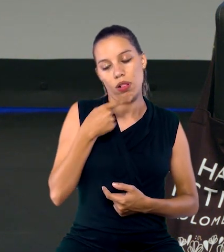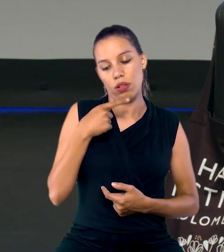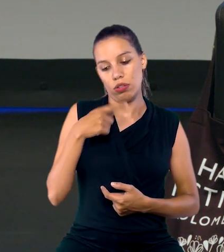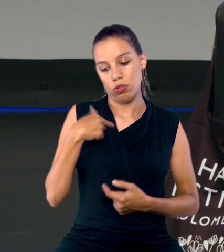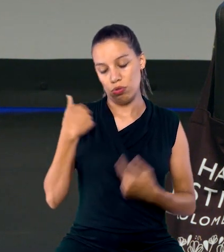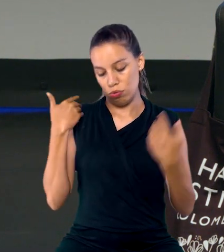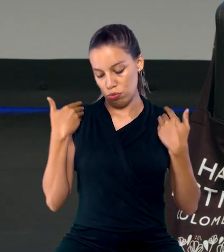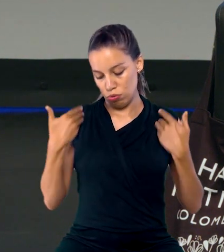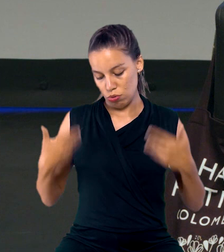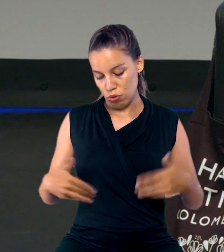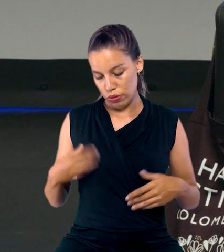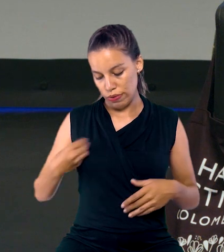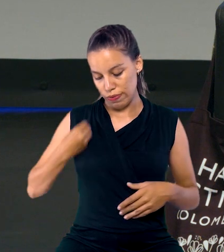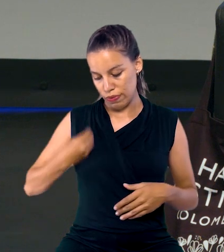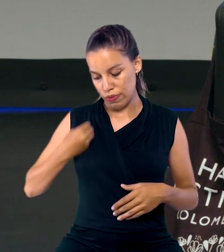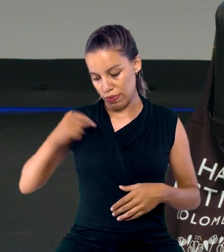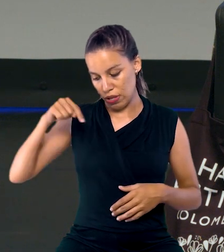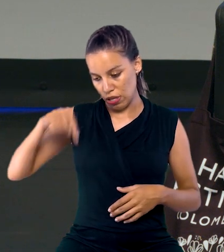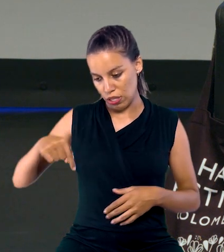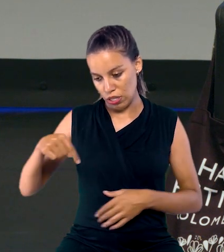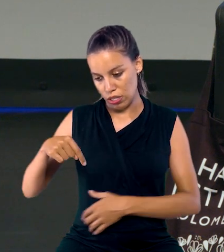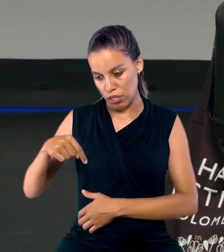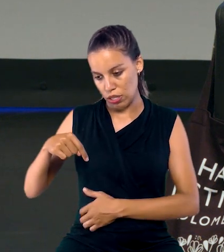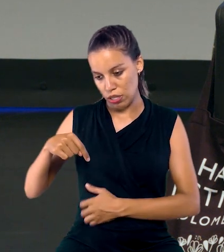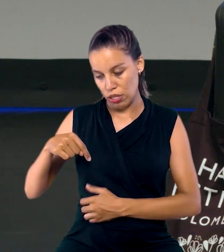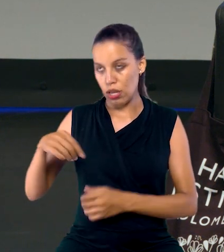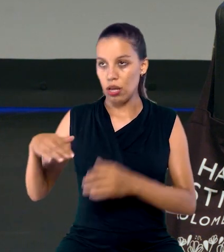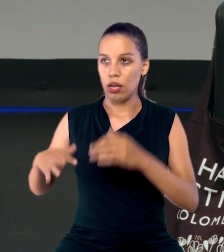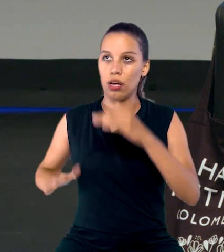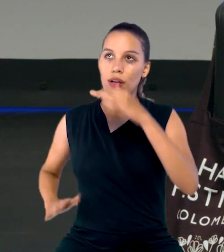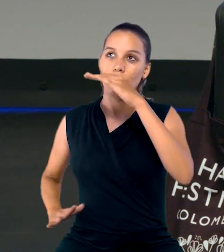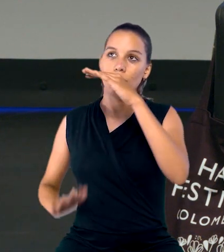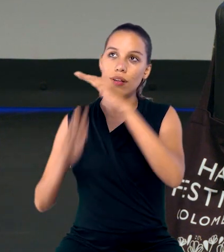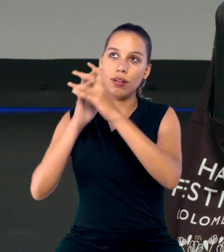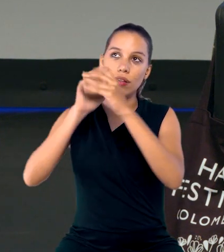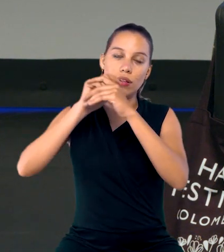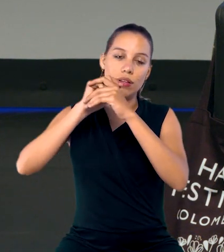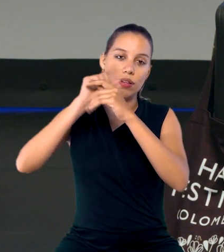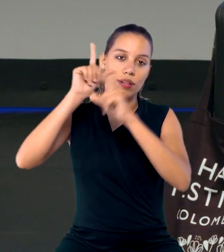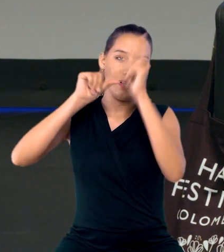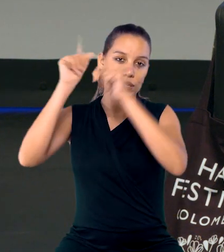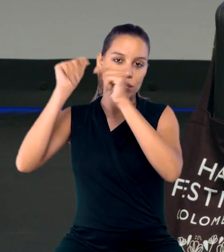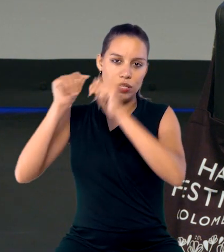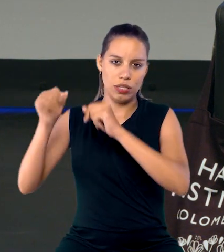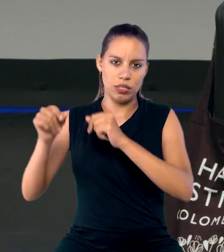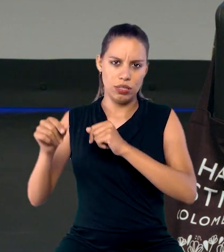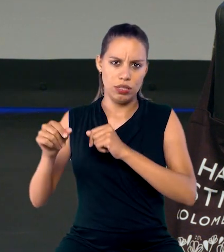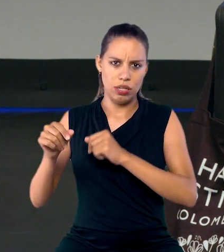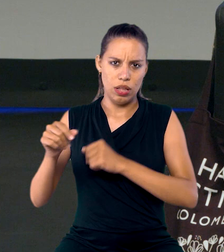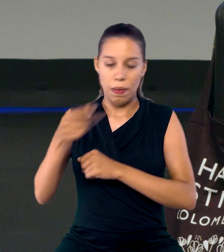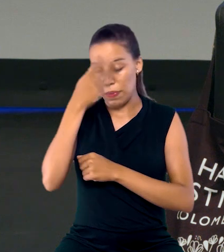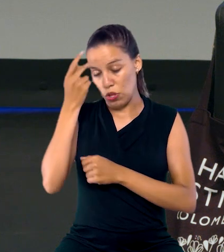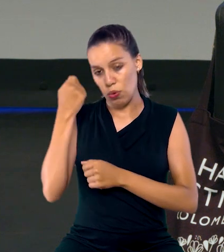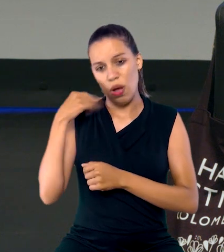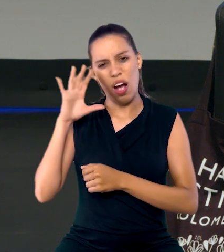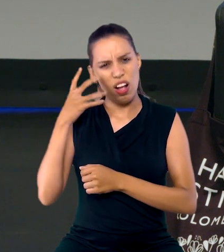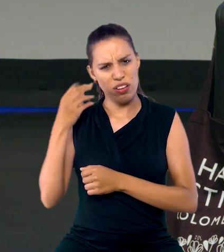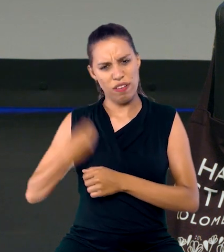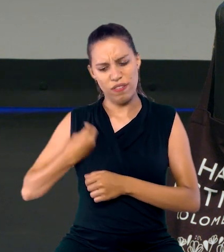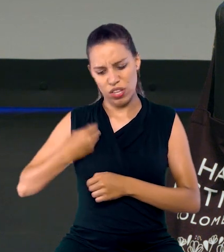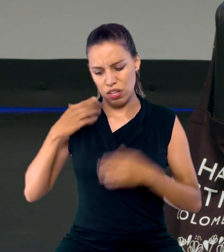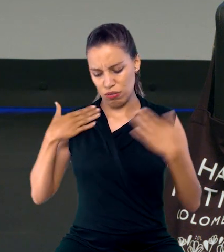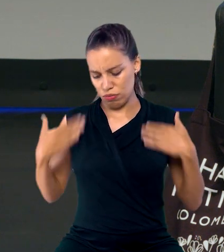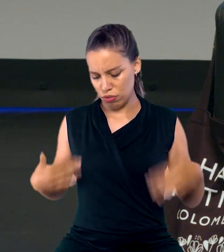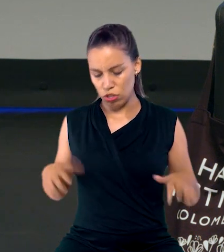partir do momento que as pessoas acreditam que o corpo delas se encerra na pele, elas não veem o rio, o vento, a chuva, as